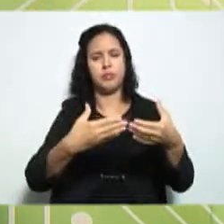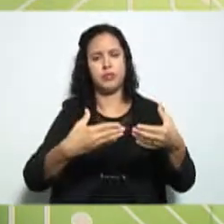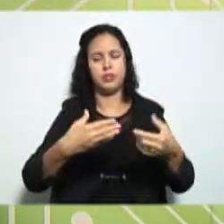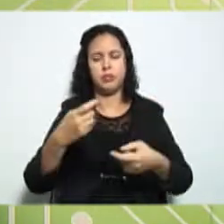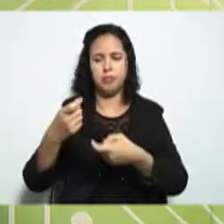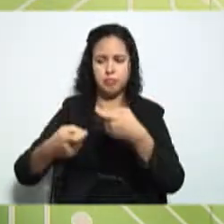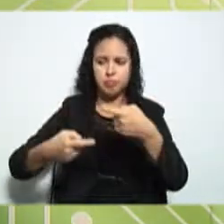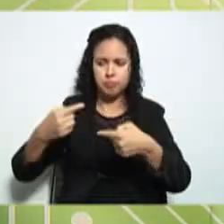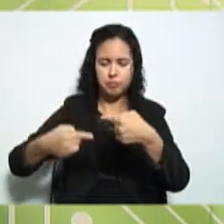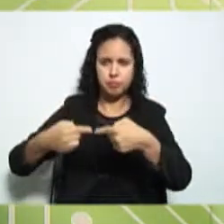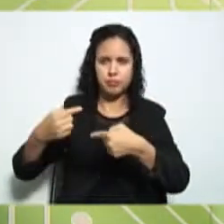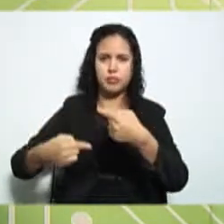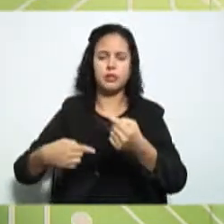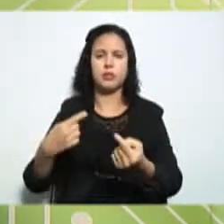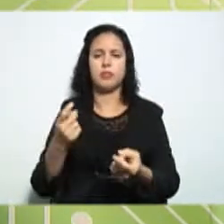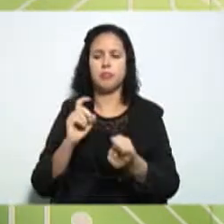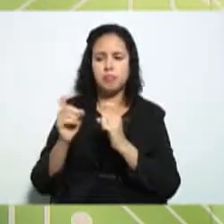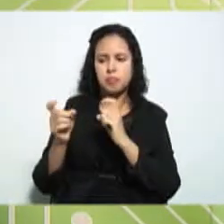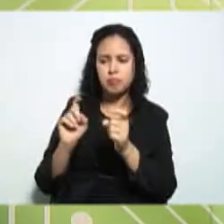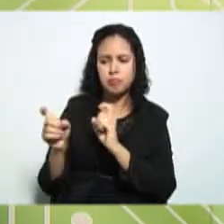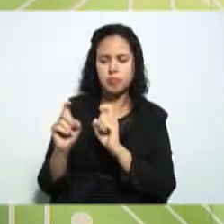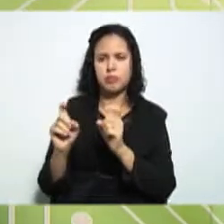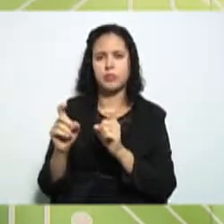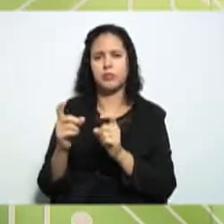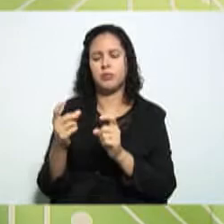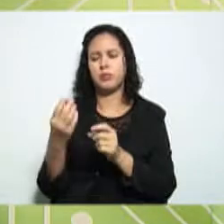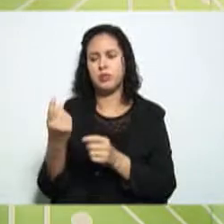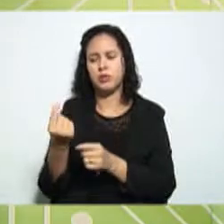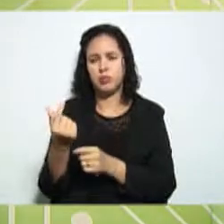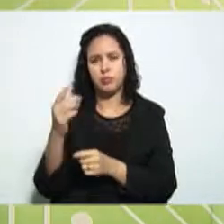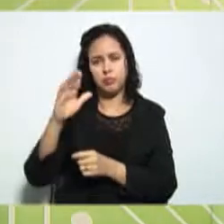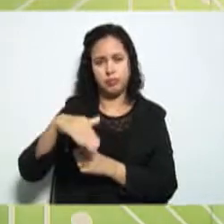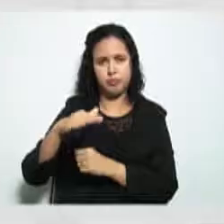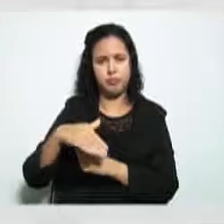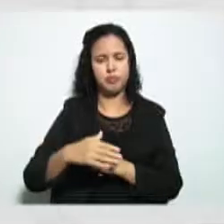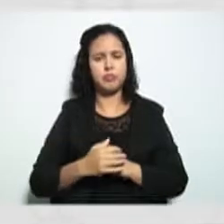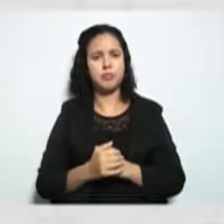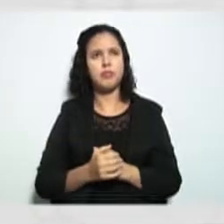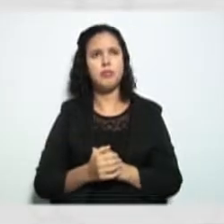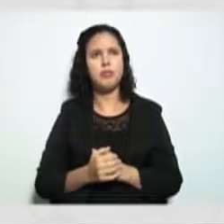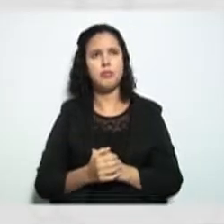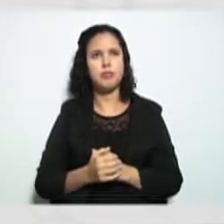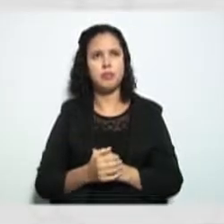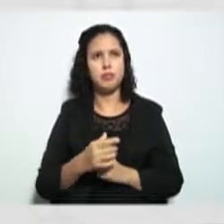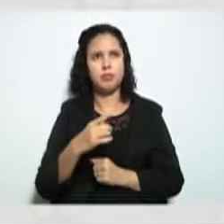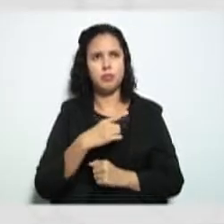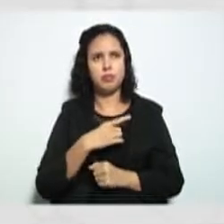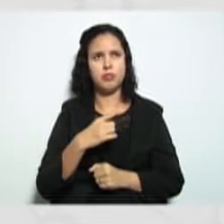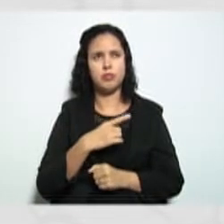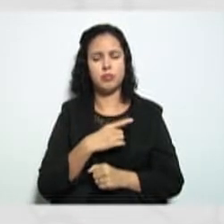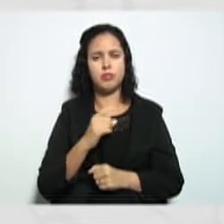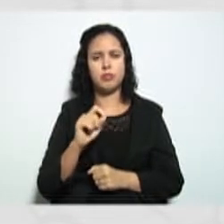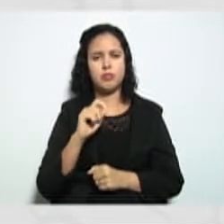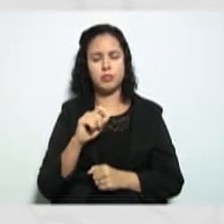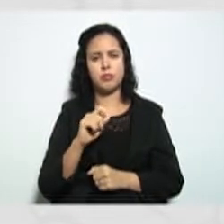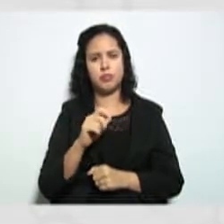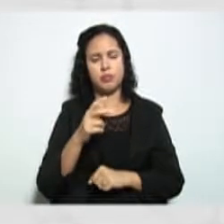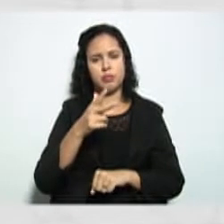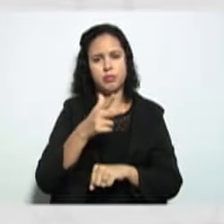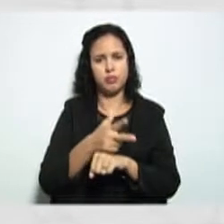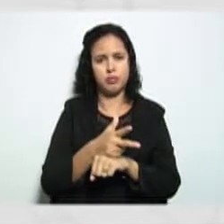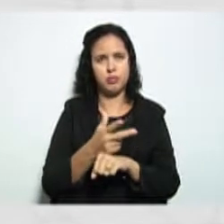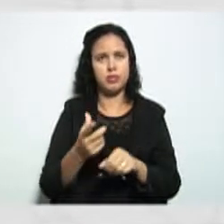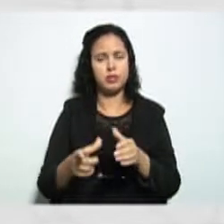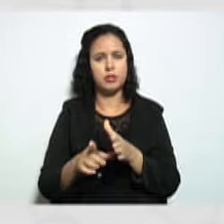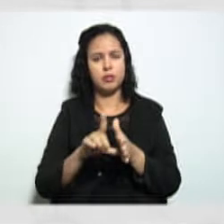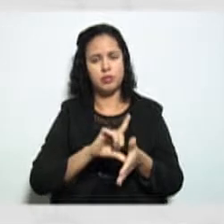estratégias para esse produto. Nós preparamos também um material sobre isso, né? Nós temos uma externa, mas antes nós vamos